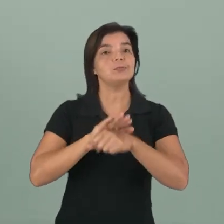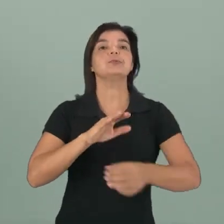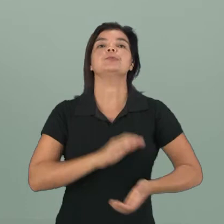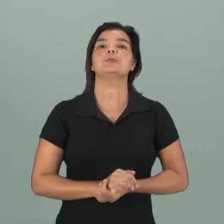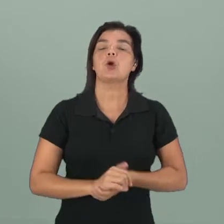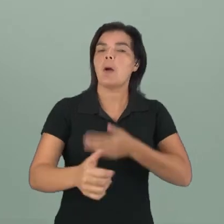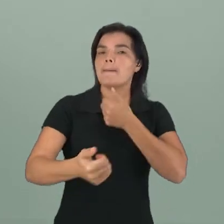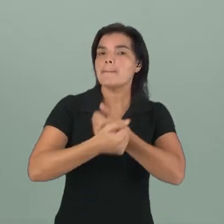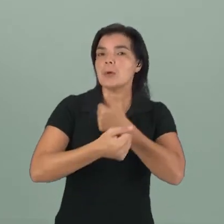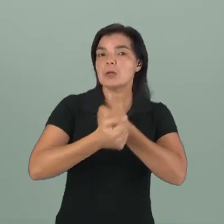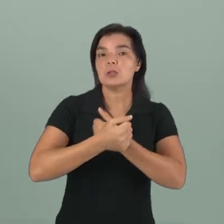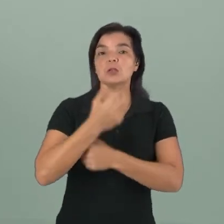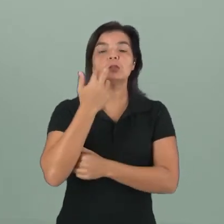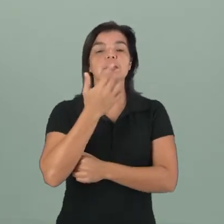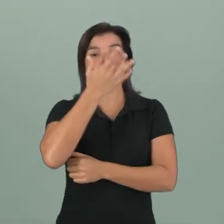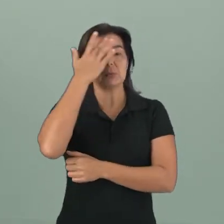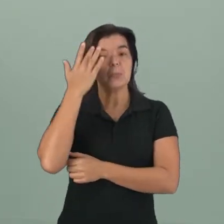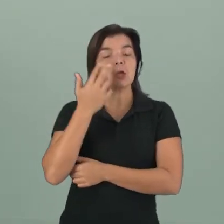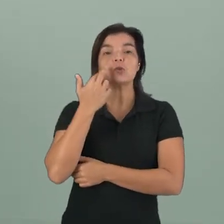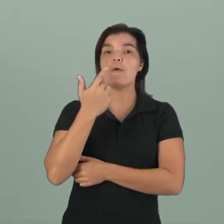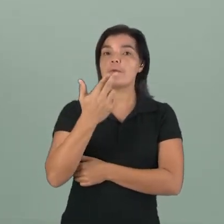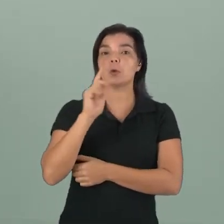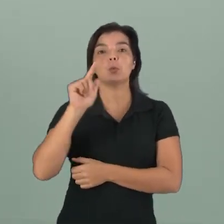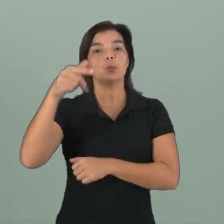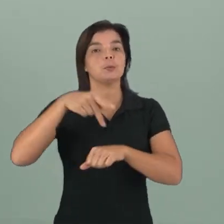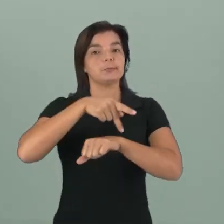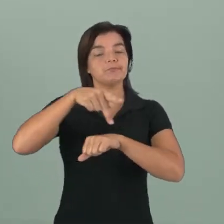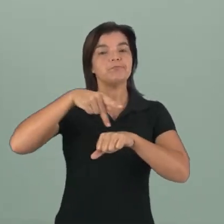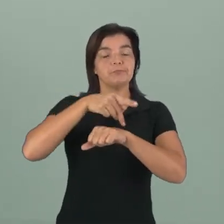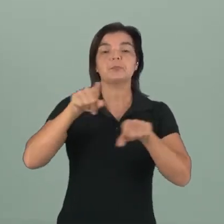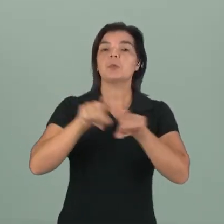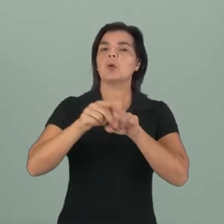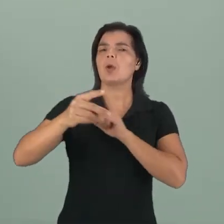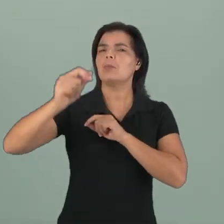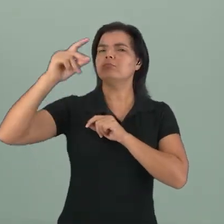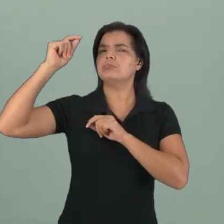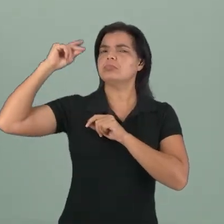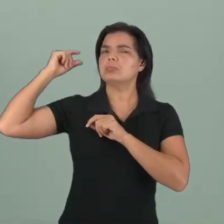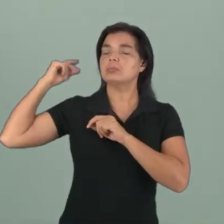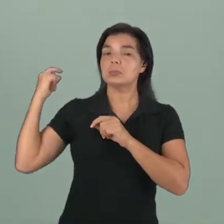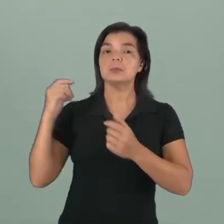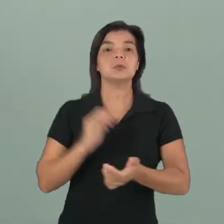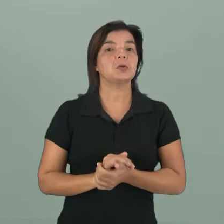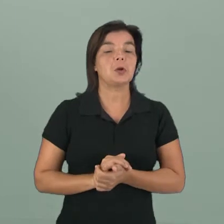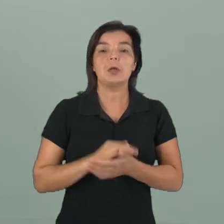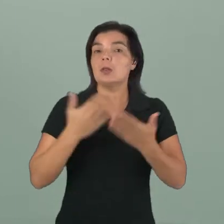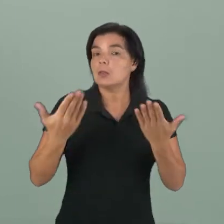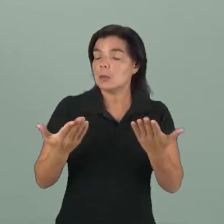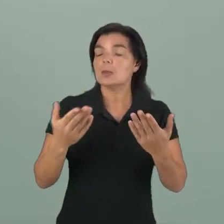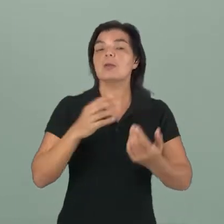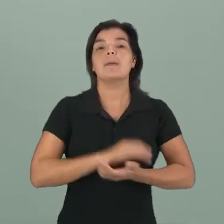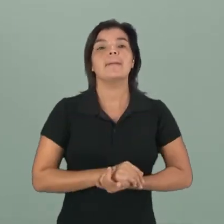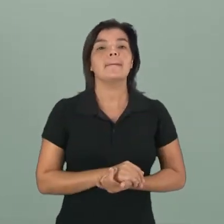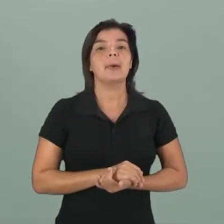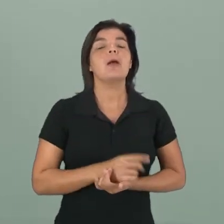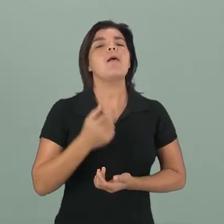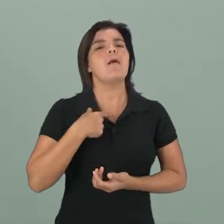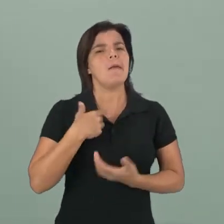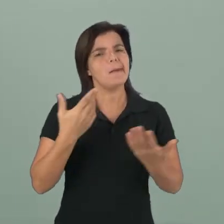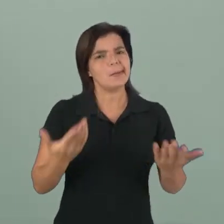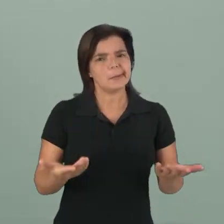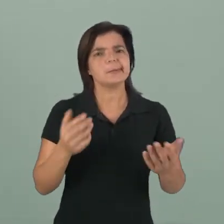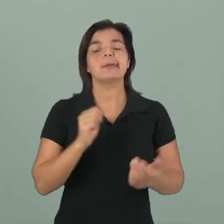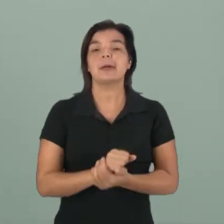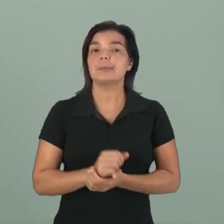A aproximação com falantes de outros idiomas, antigamente, há algum tempo atrás, não tão distante assim, era